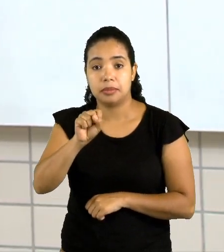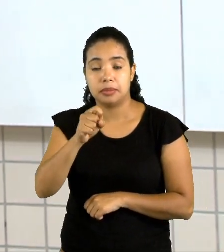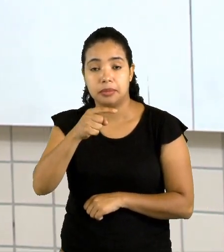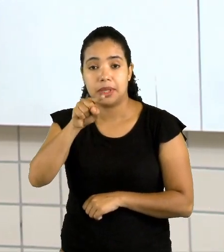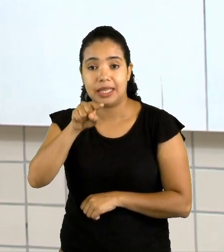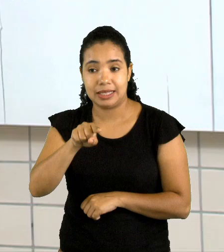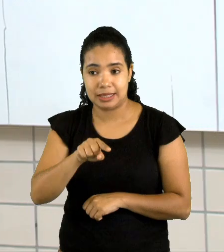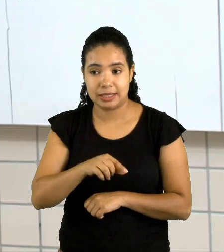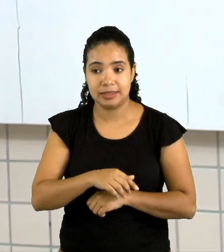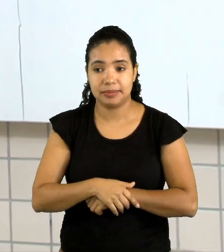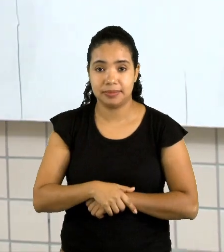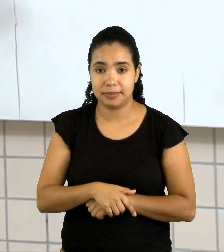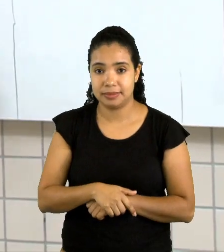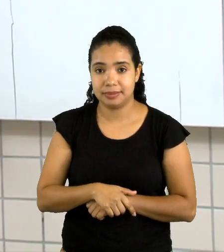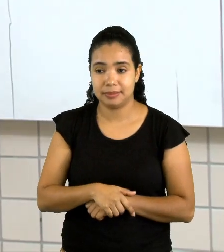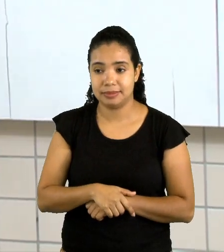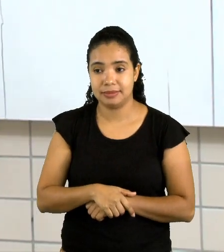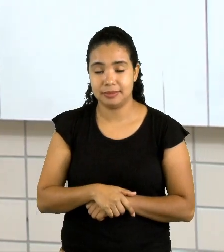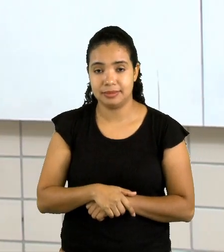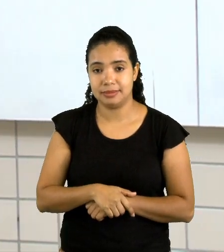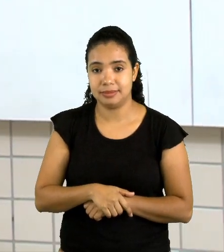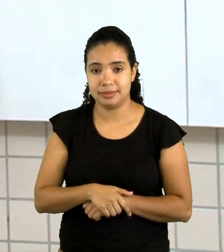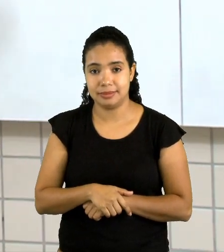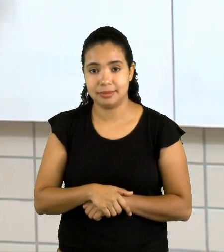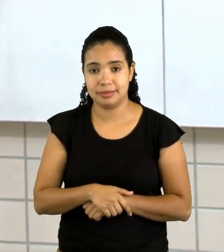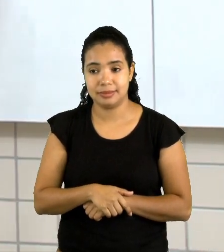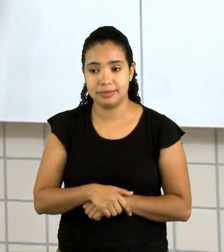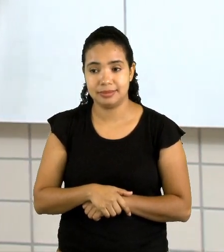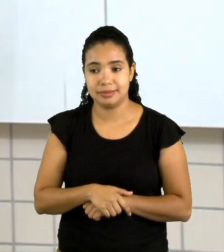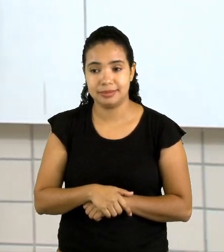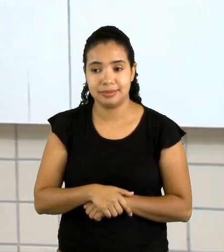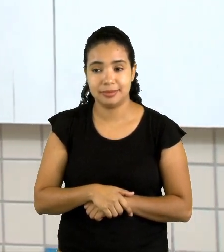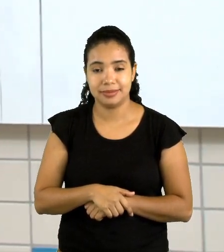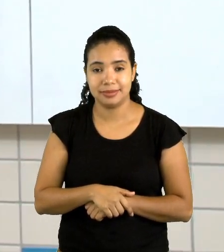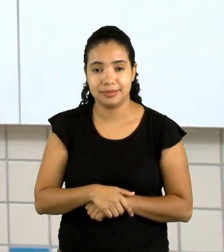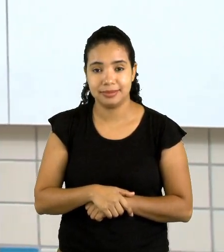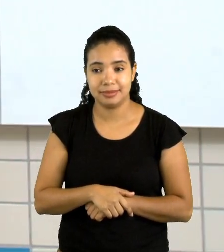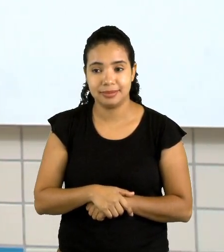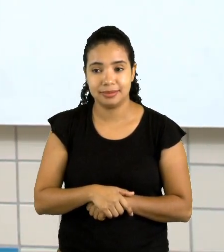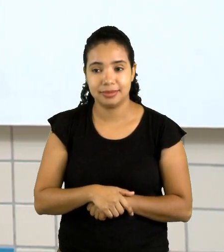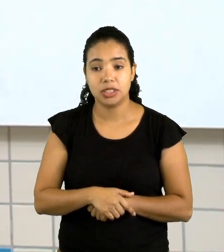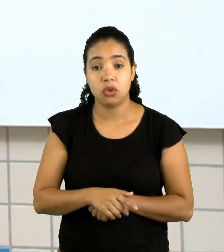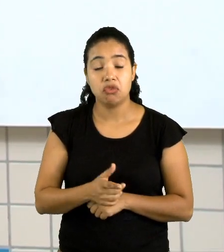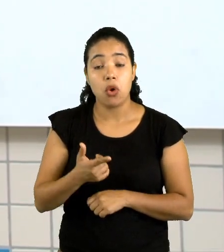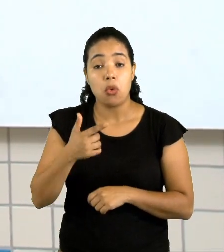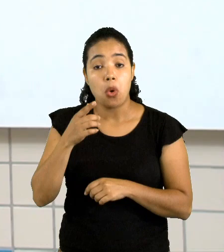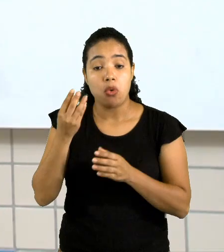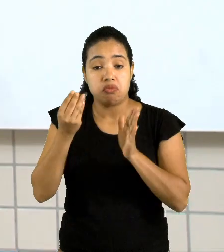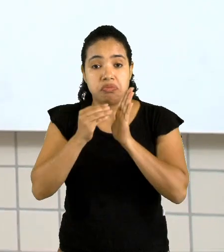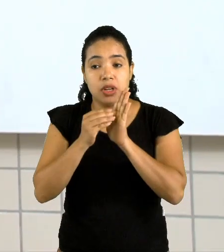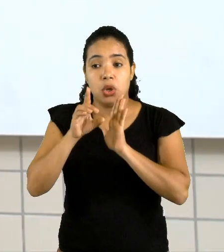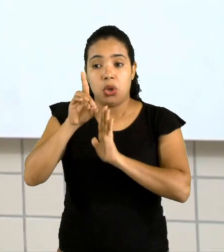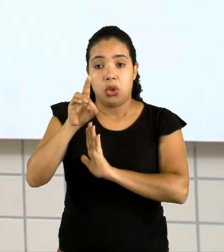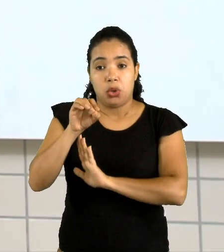Acento circunflexo. E vamos colocar a outra. Vamos colocar o